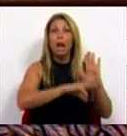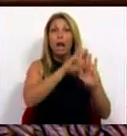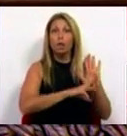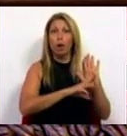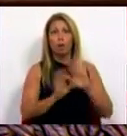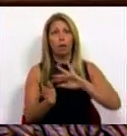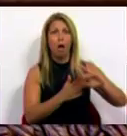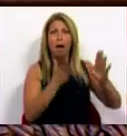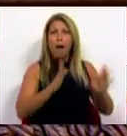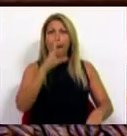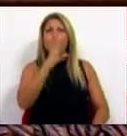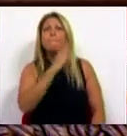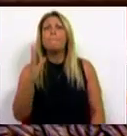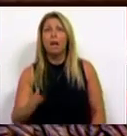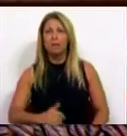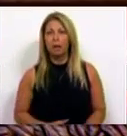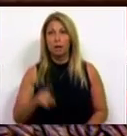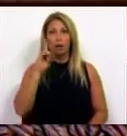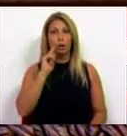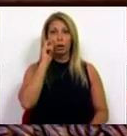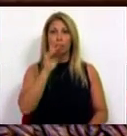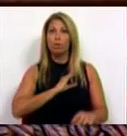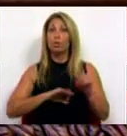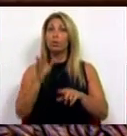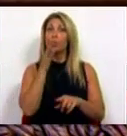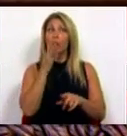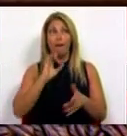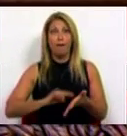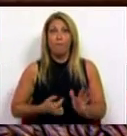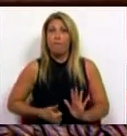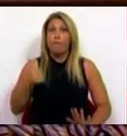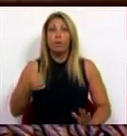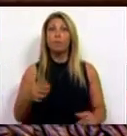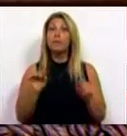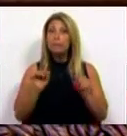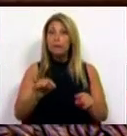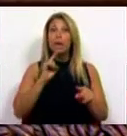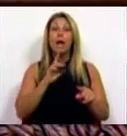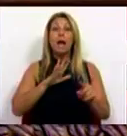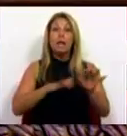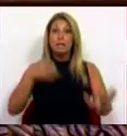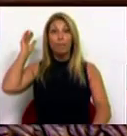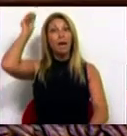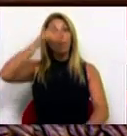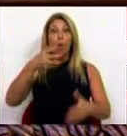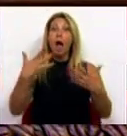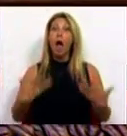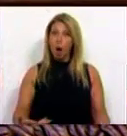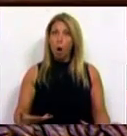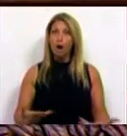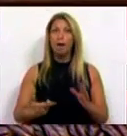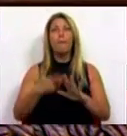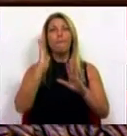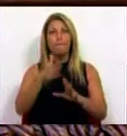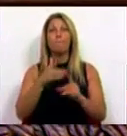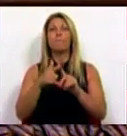À prática, senhoras e senhores deputados, é fundamental e é para isso que a Assembleia da República agora é chamada.